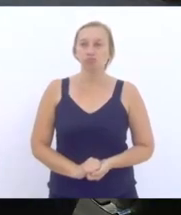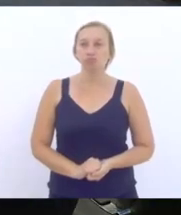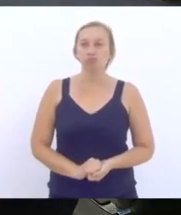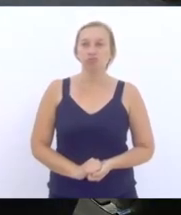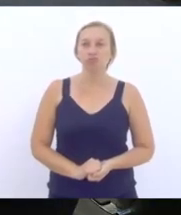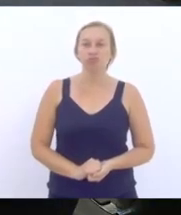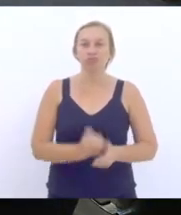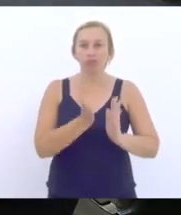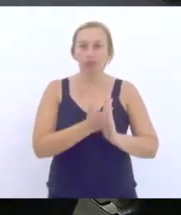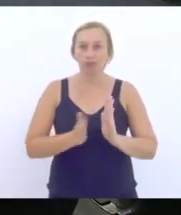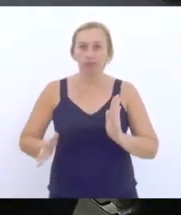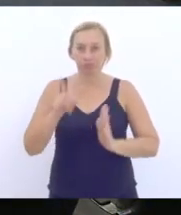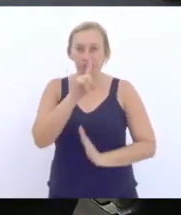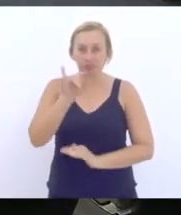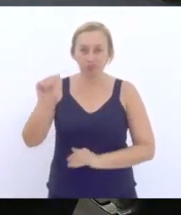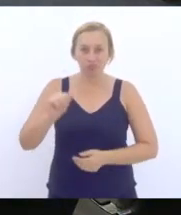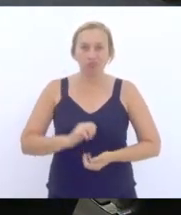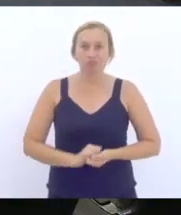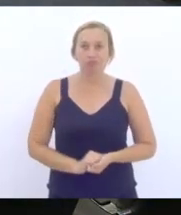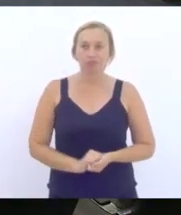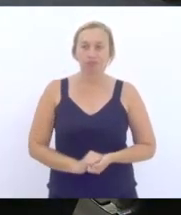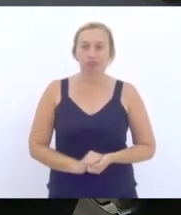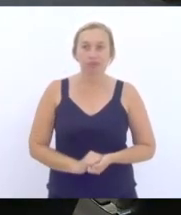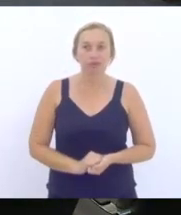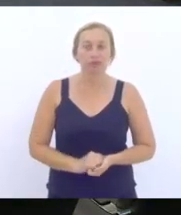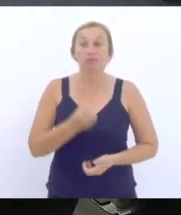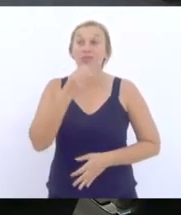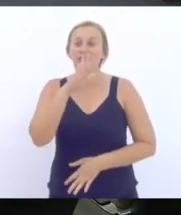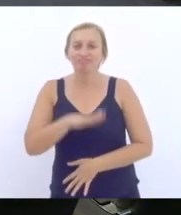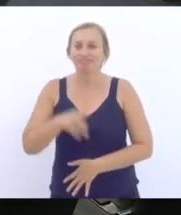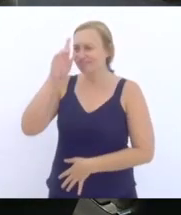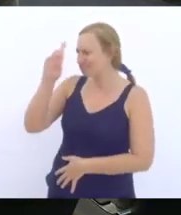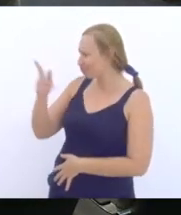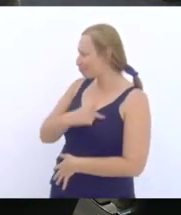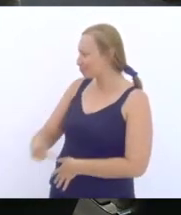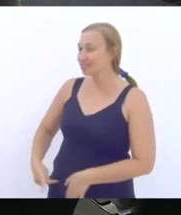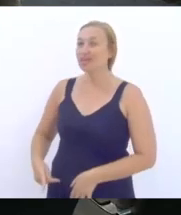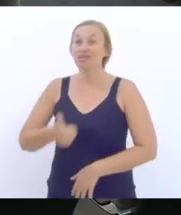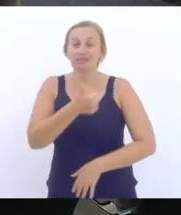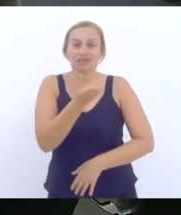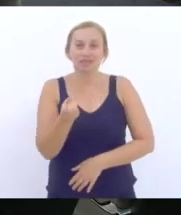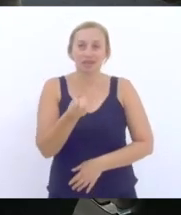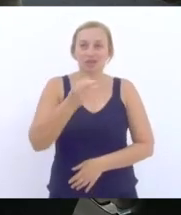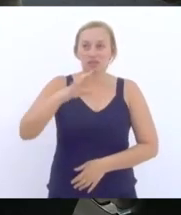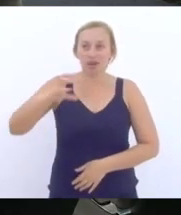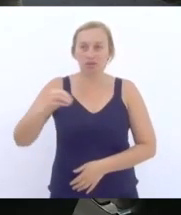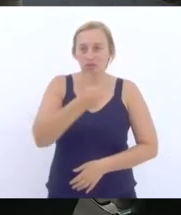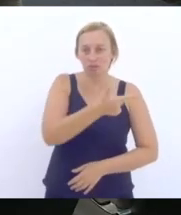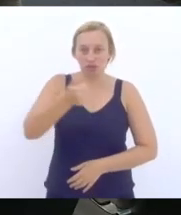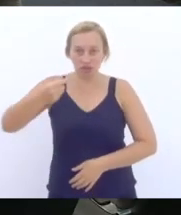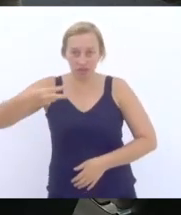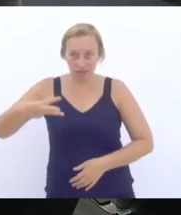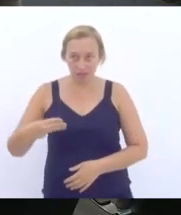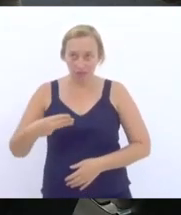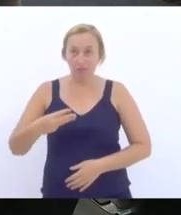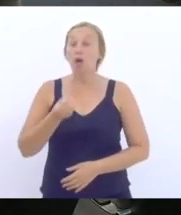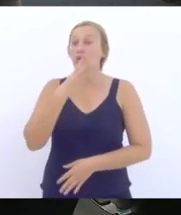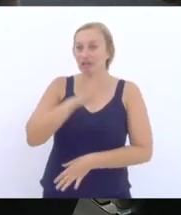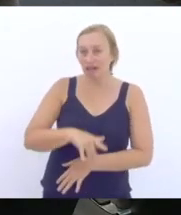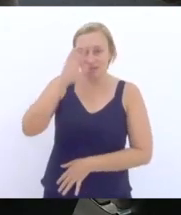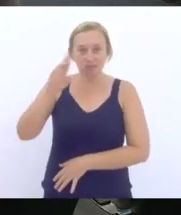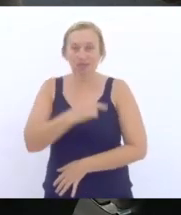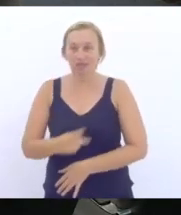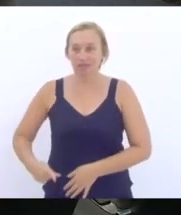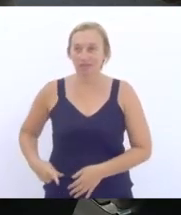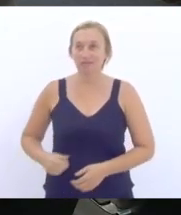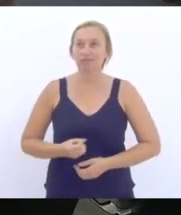Passa-se a ordem do dia. Da sessão. Boa tarde, presidente. De 16 de março de 2023. Boa tarde, redação presidente